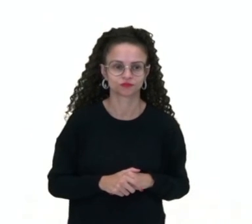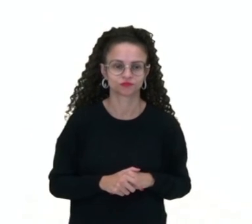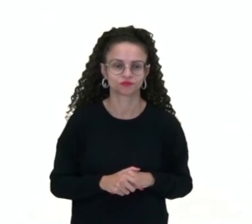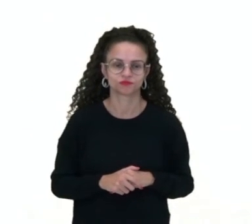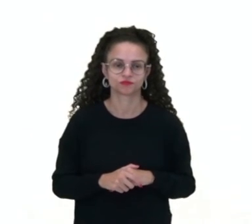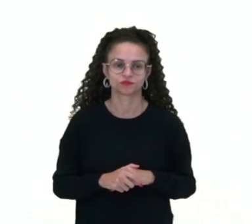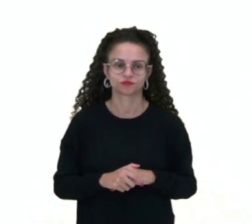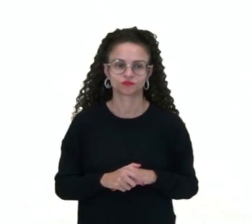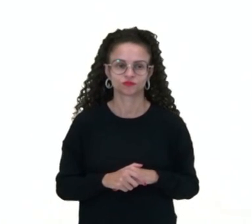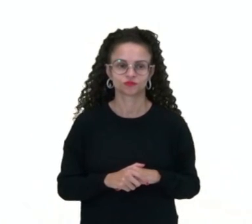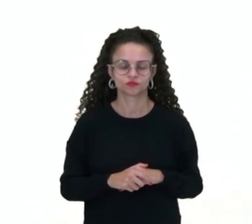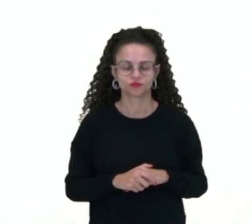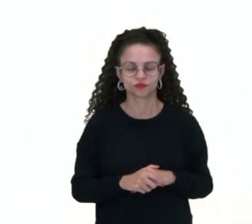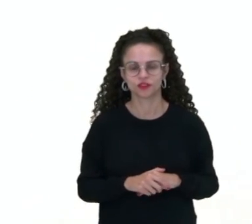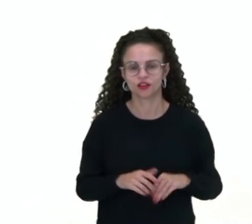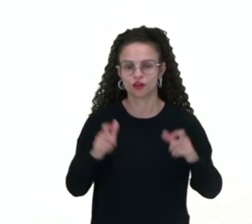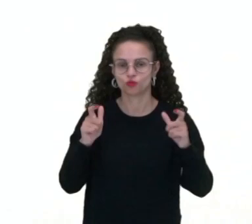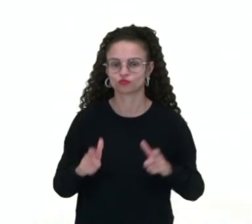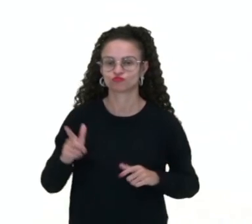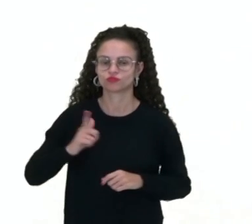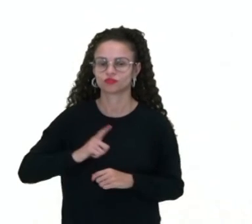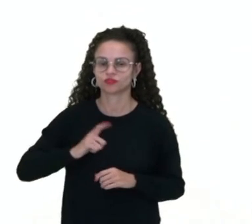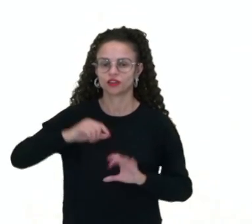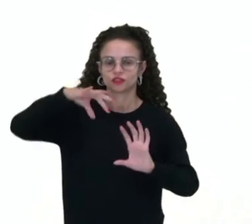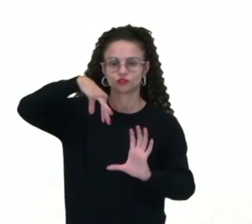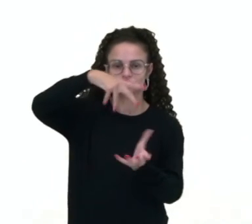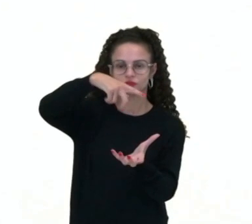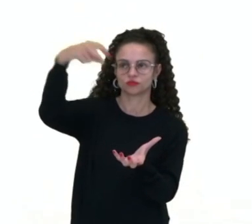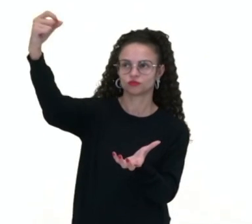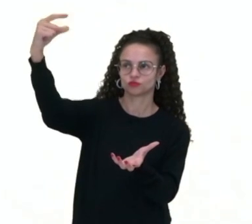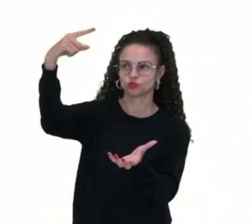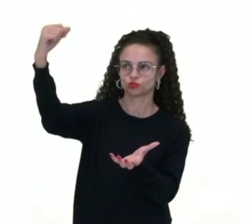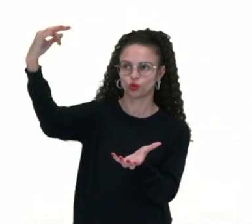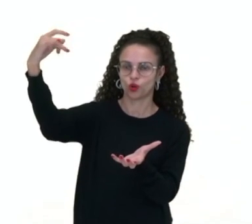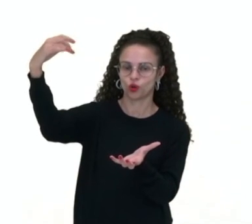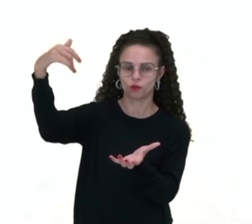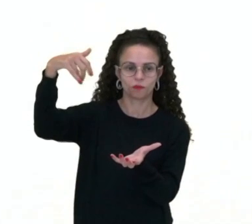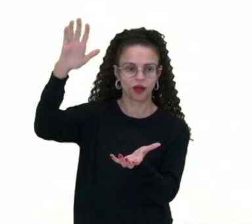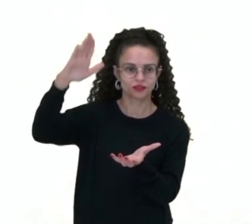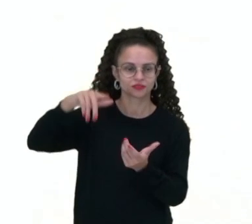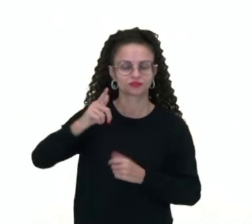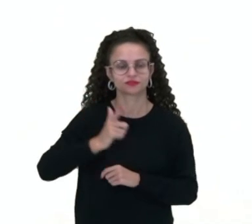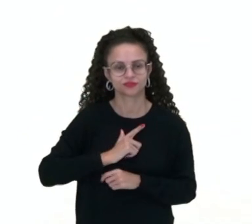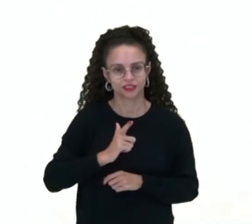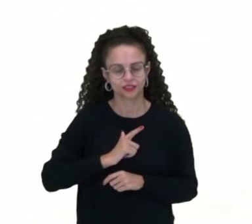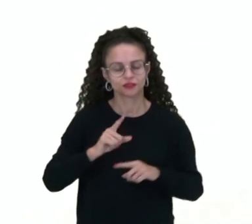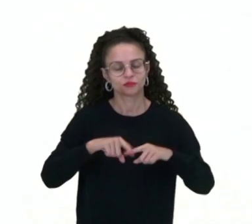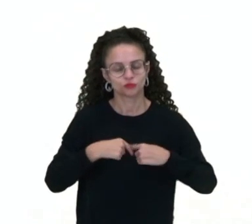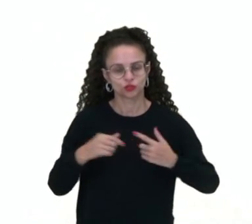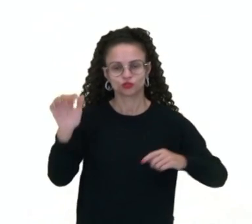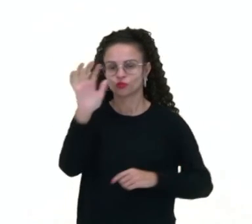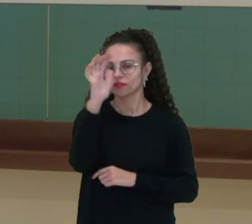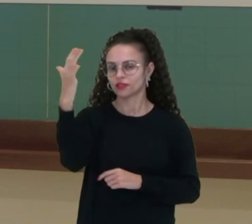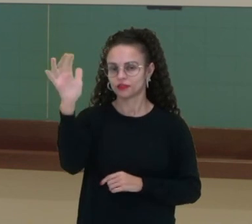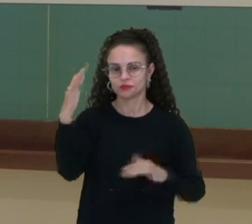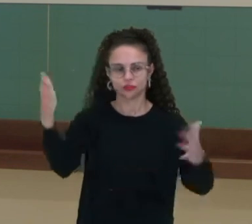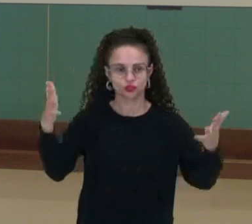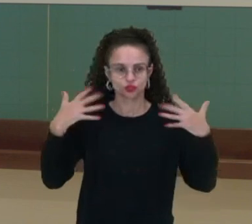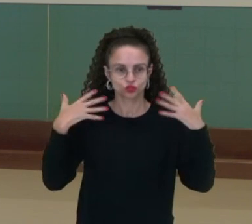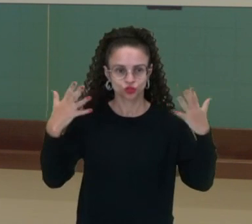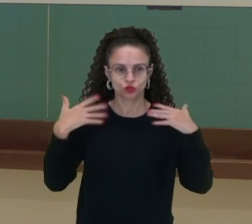bom? Onde recebe então maior incidência da luz solar, o que faz com que existam climas tropicais e